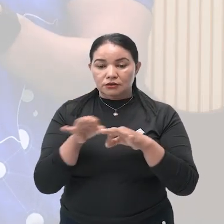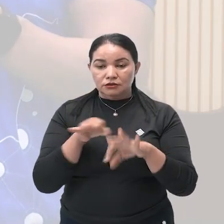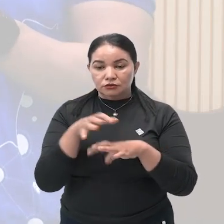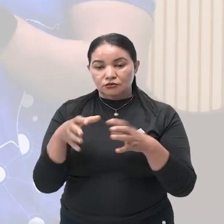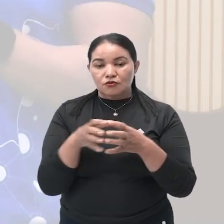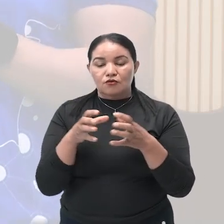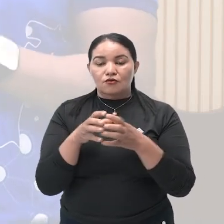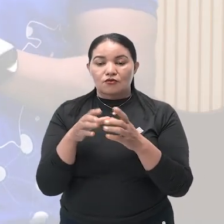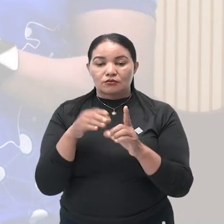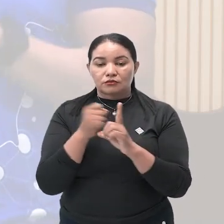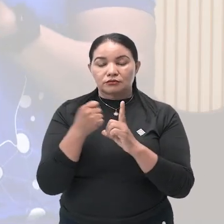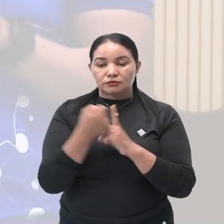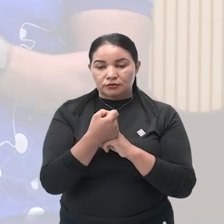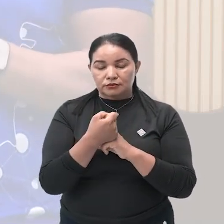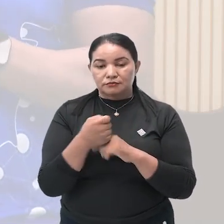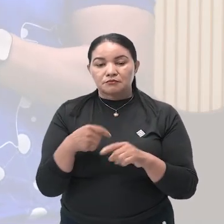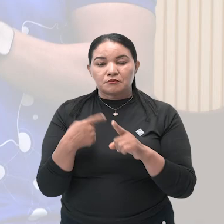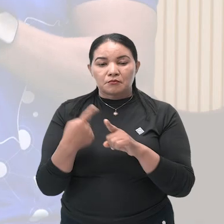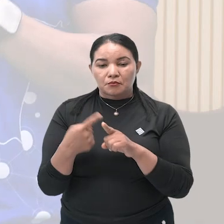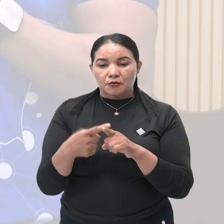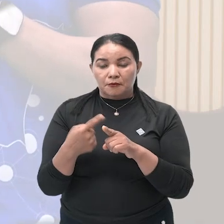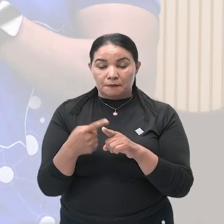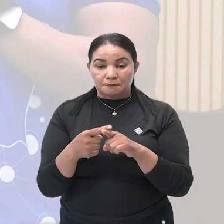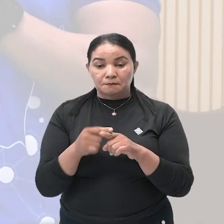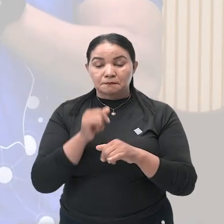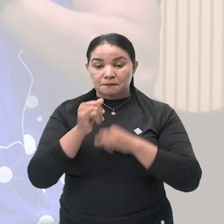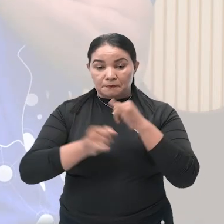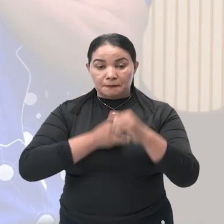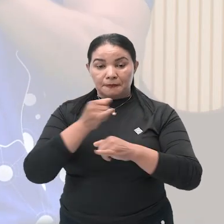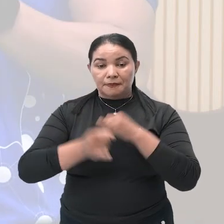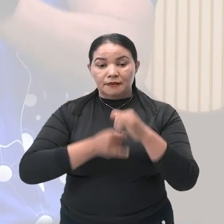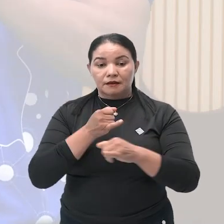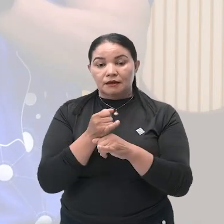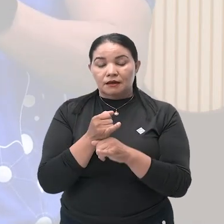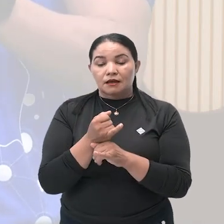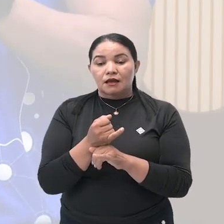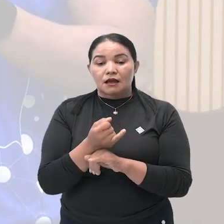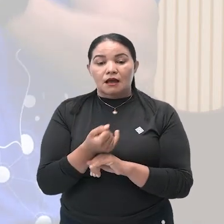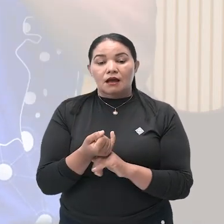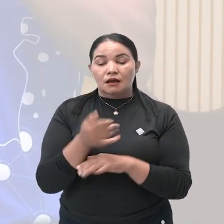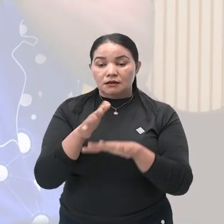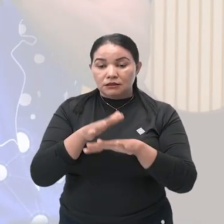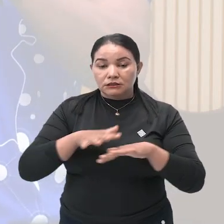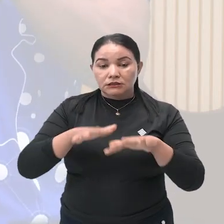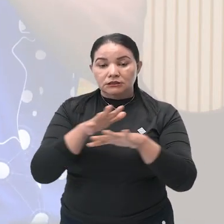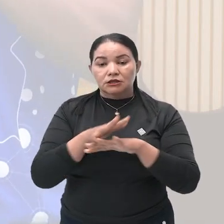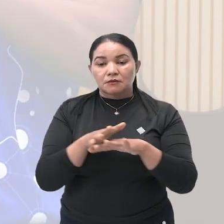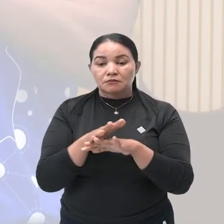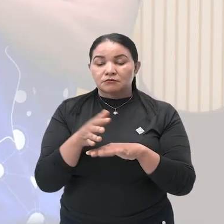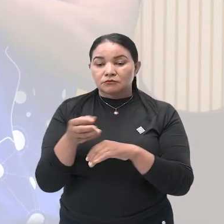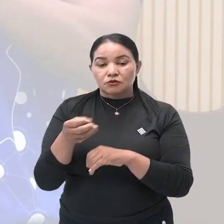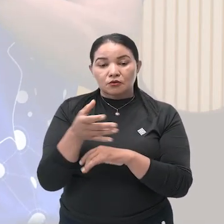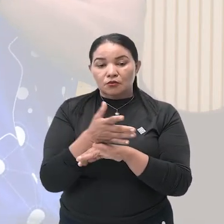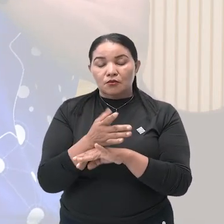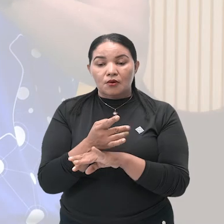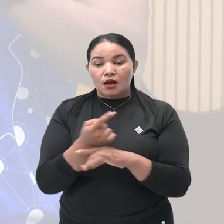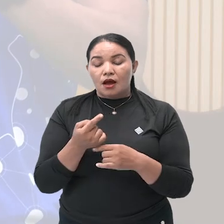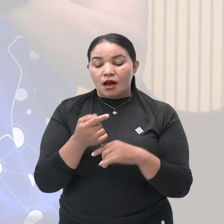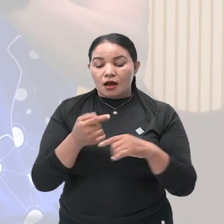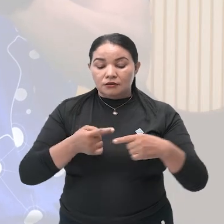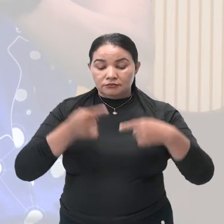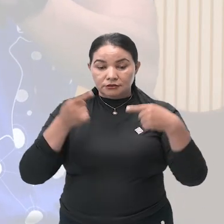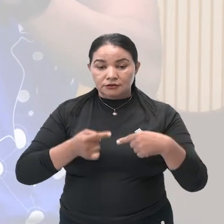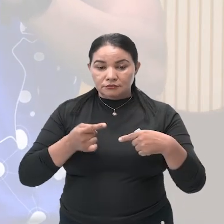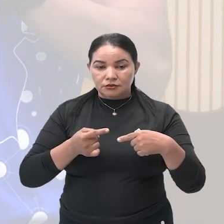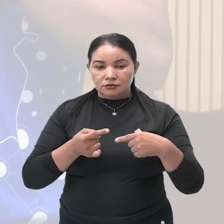movimentos sociais. Isso porque a internet ela tem se tornado um novo espaço de debate. Tá? A gente